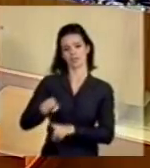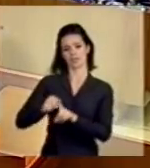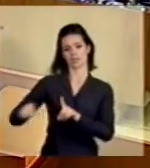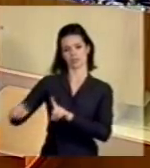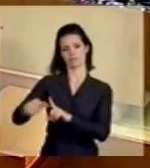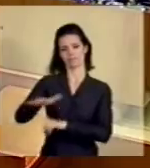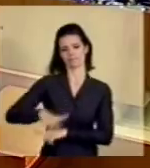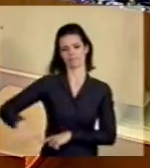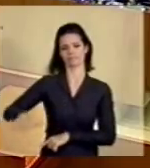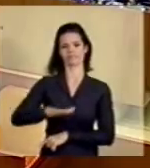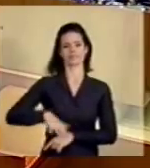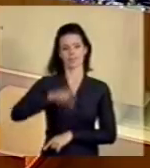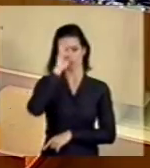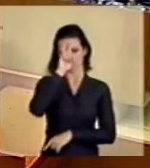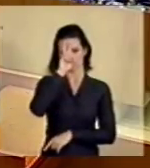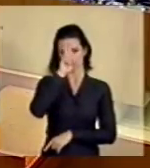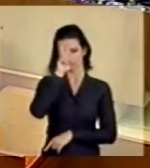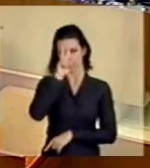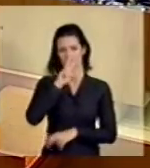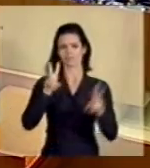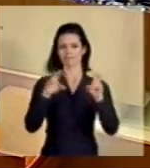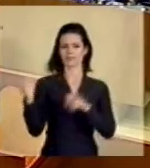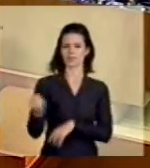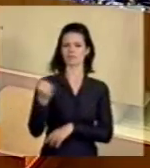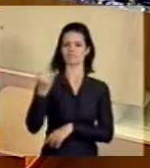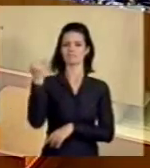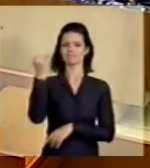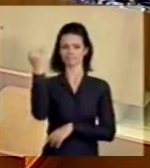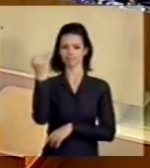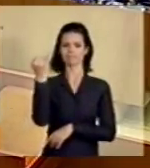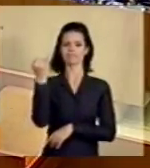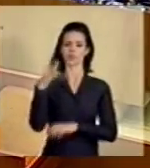uma importante e altamente especializada doutrina